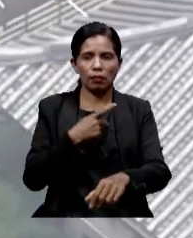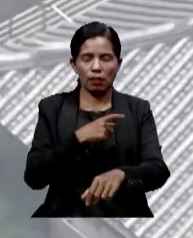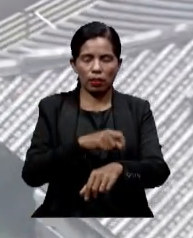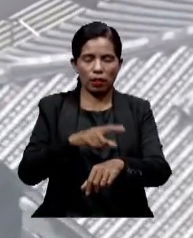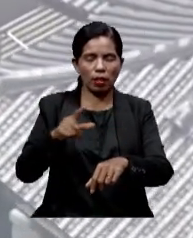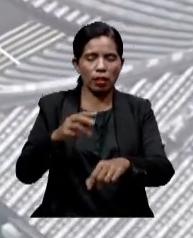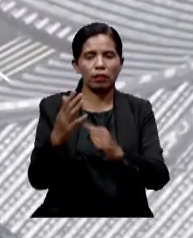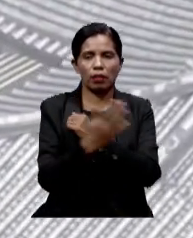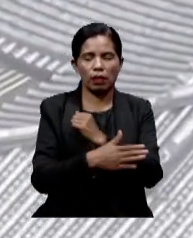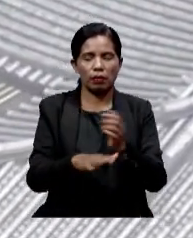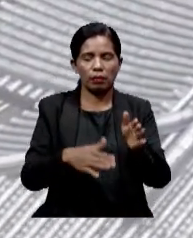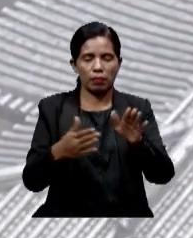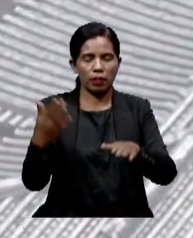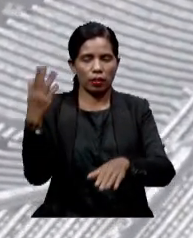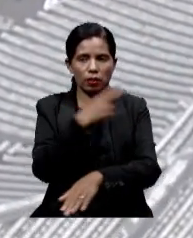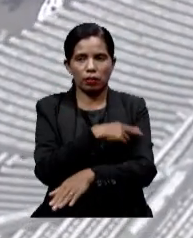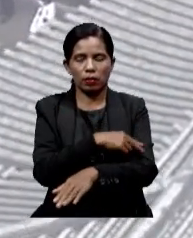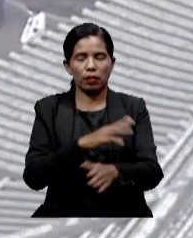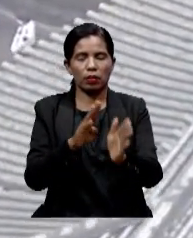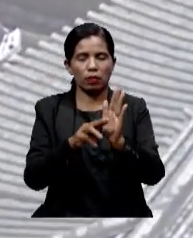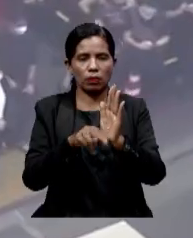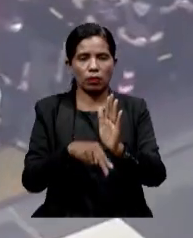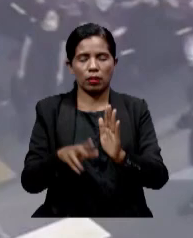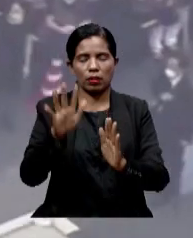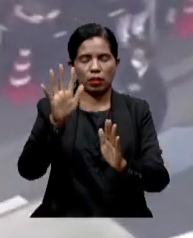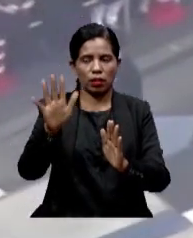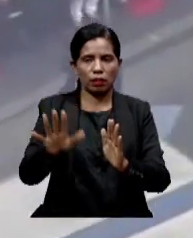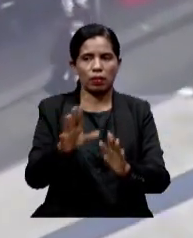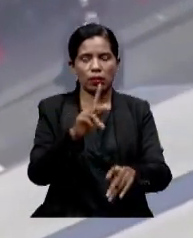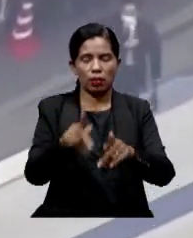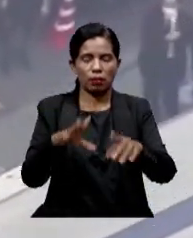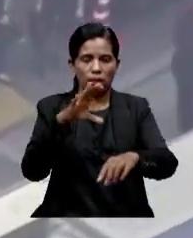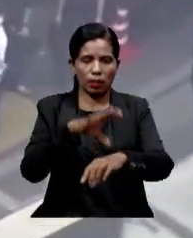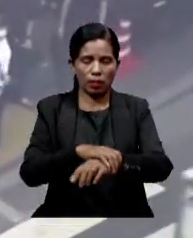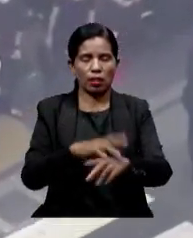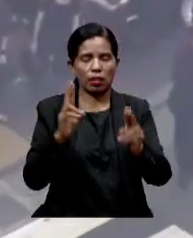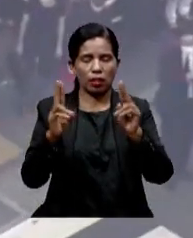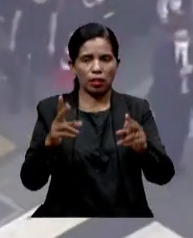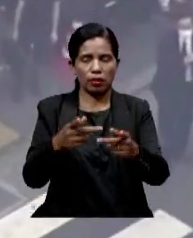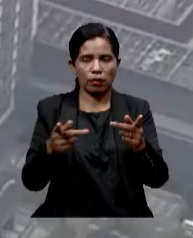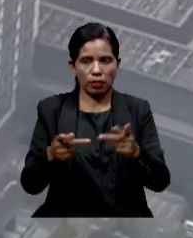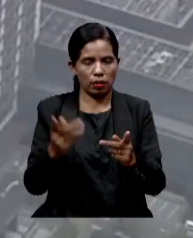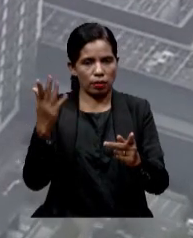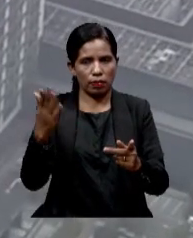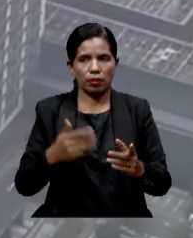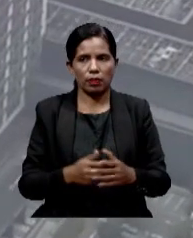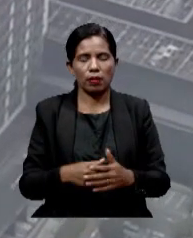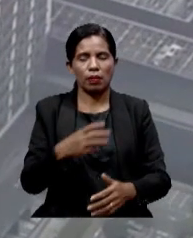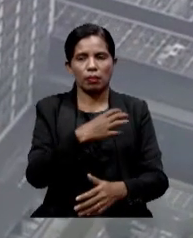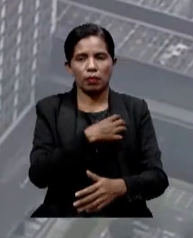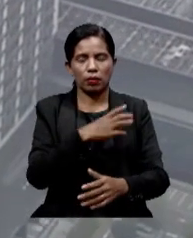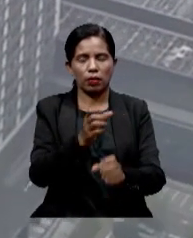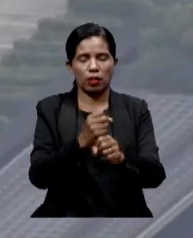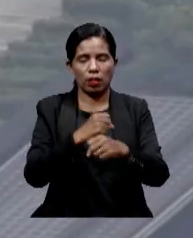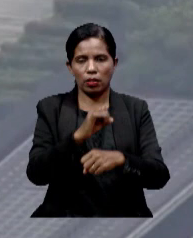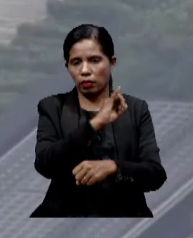no mate e hospital hafuen li horas lima ne retantiru no suspeito de ten queira se fatem acontecimento. Polícia halou na